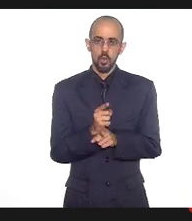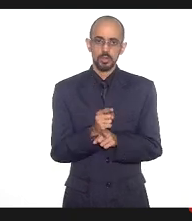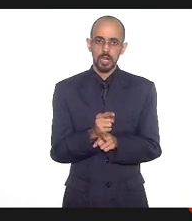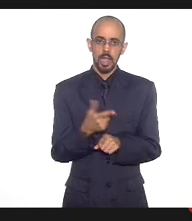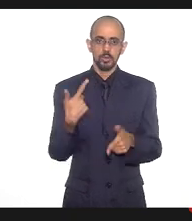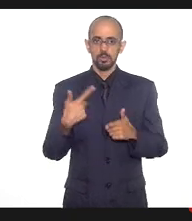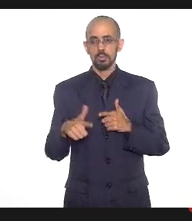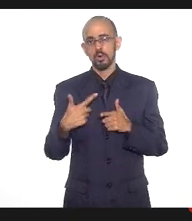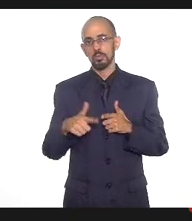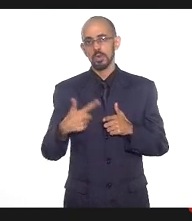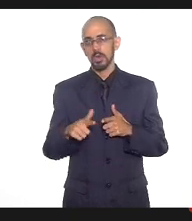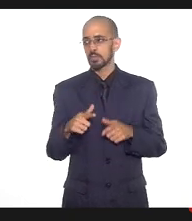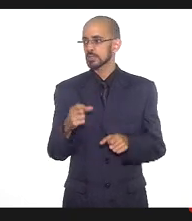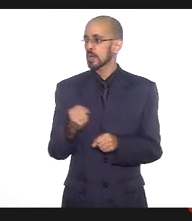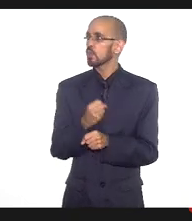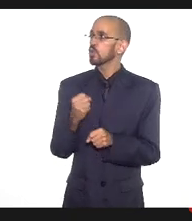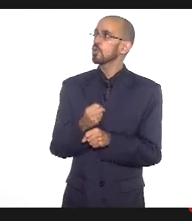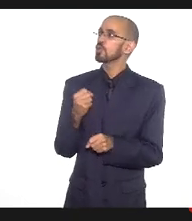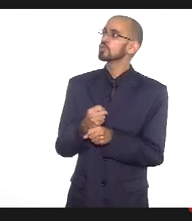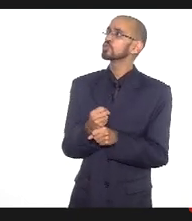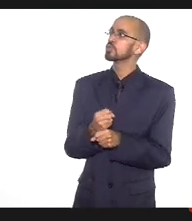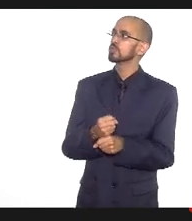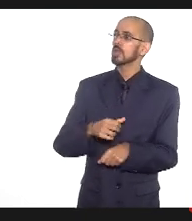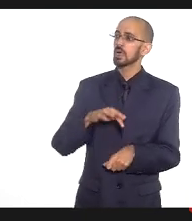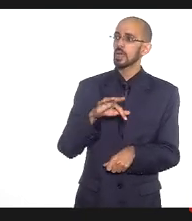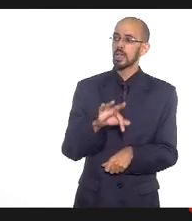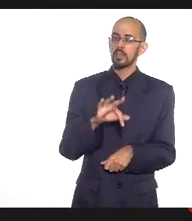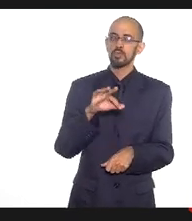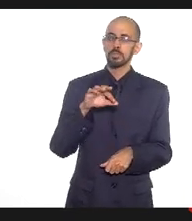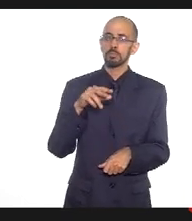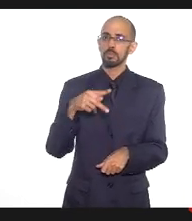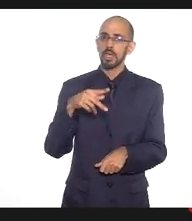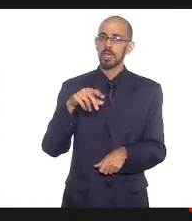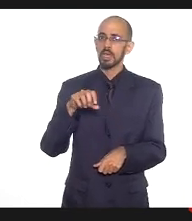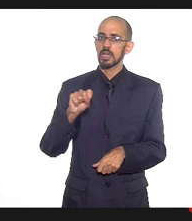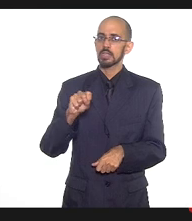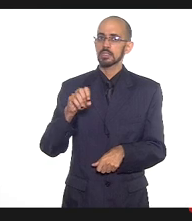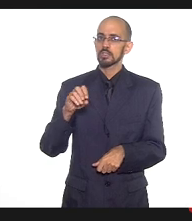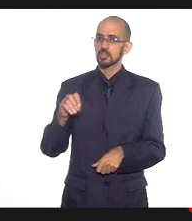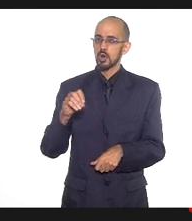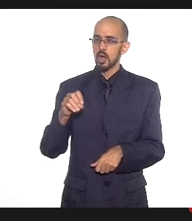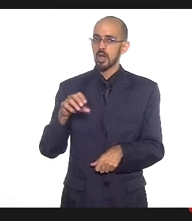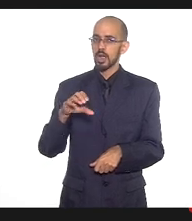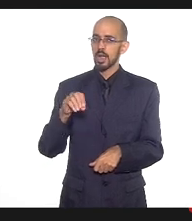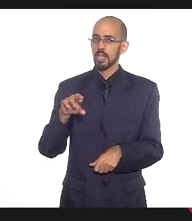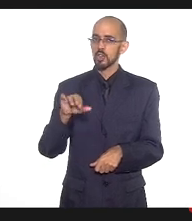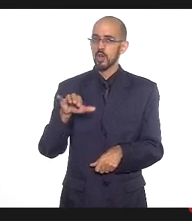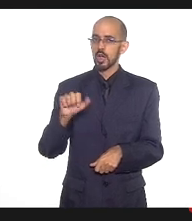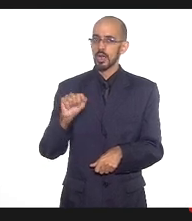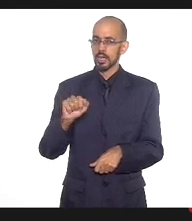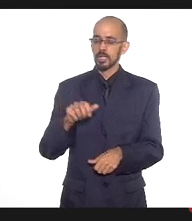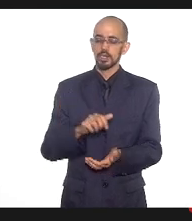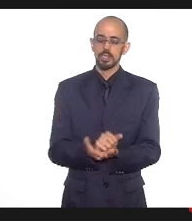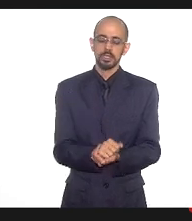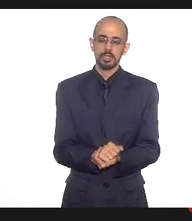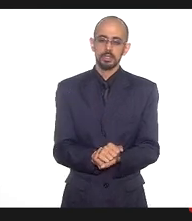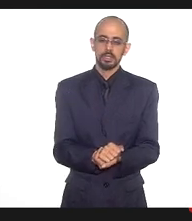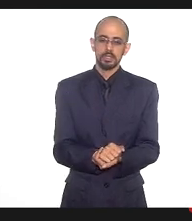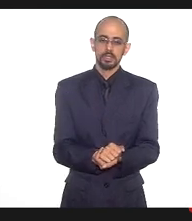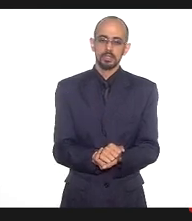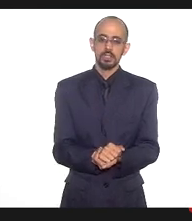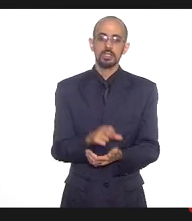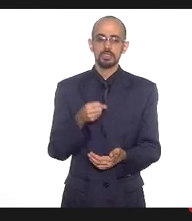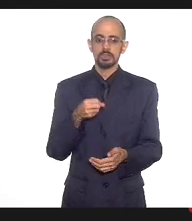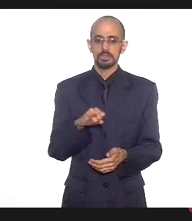problema na construção dessa FPSO Carioca a ser retificado, se